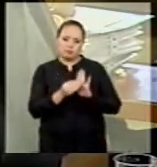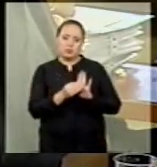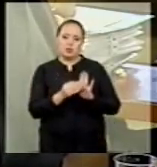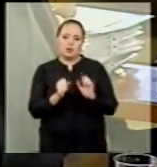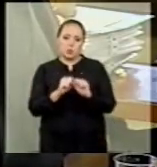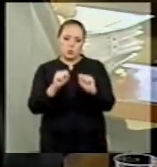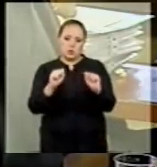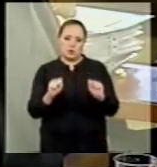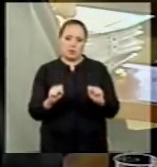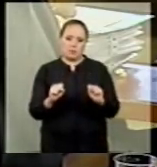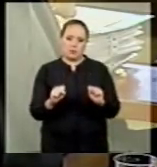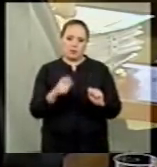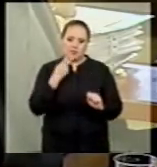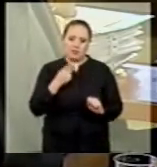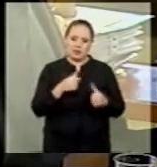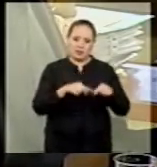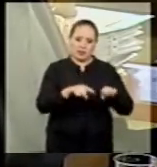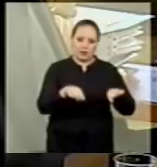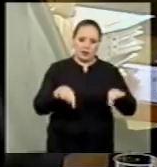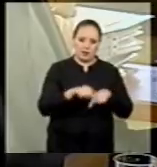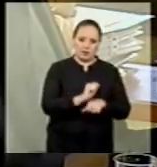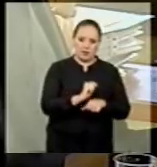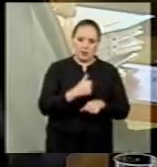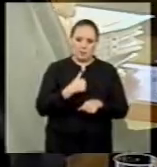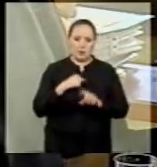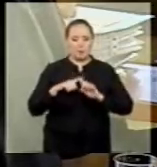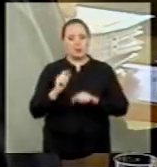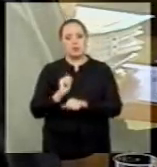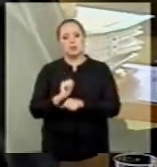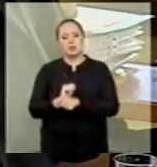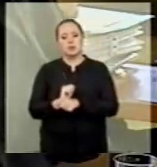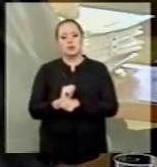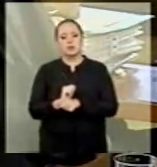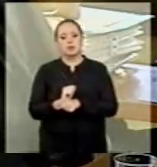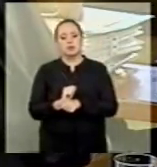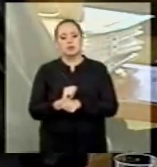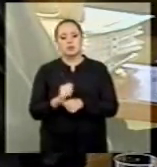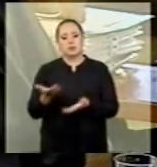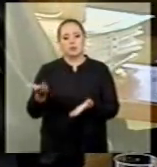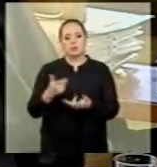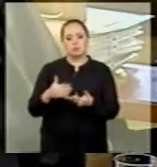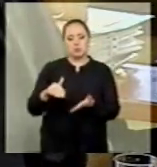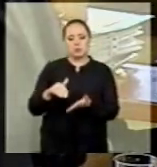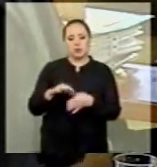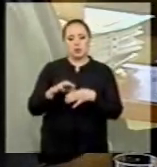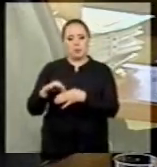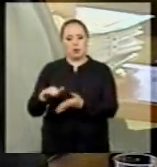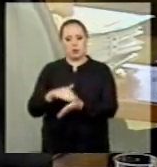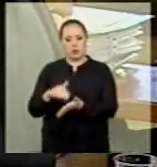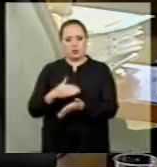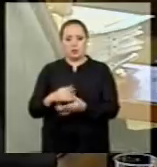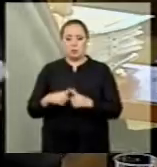como estando no gabinete, na verdade só está aguardando as diligências de praxe de secretaria para a baixa definitiva, porque foi